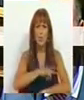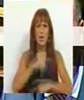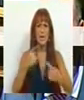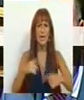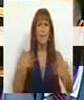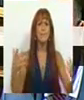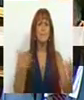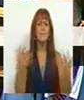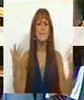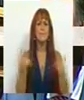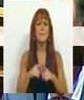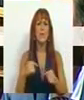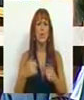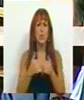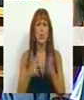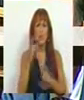possibilidade de